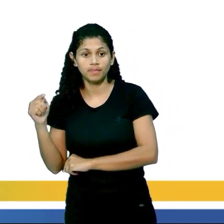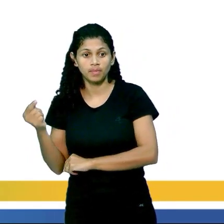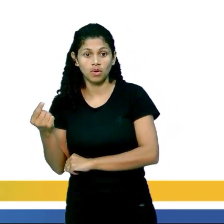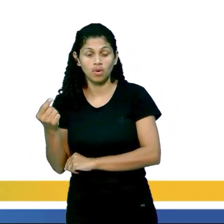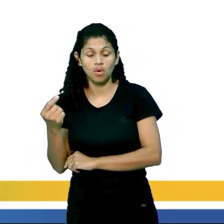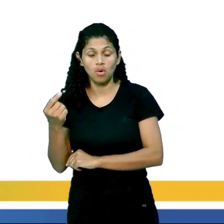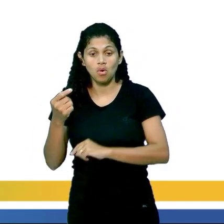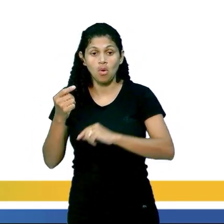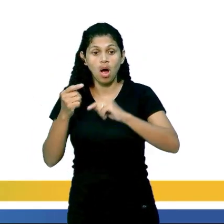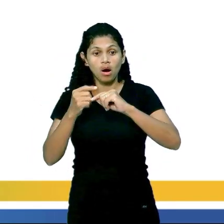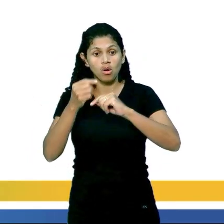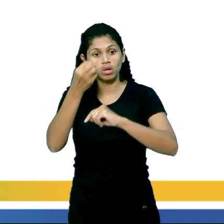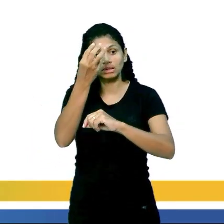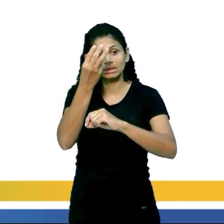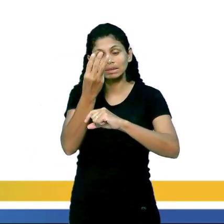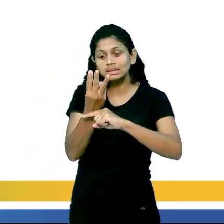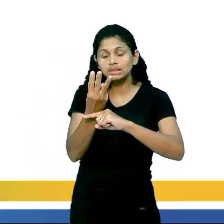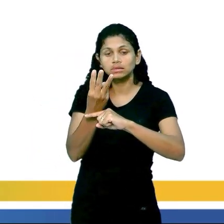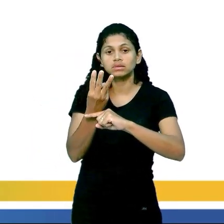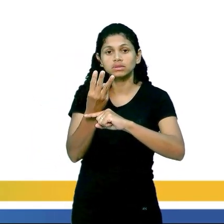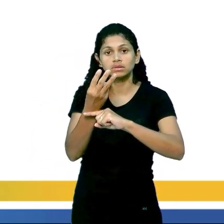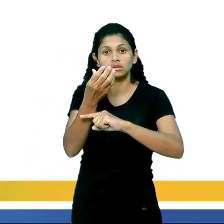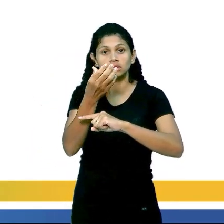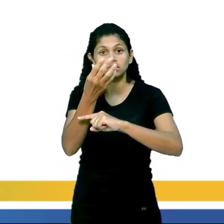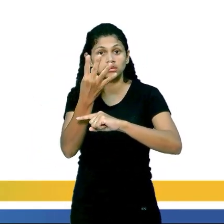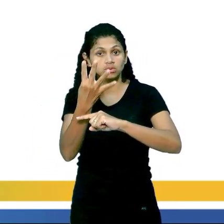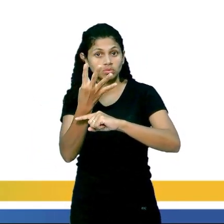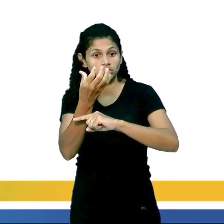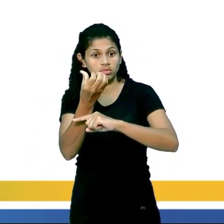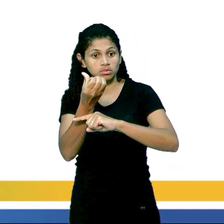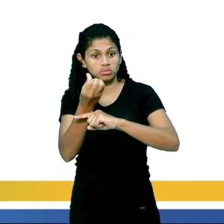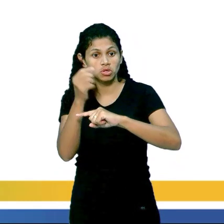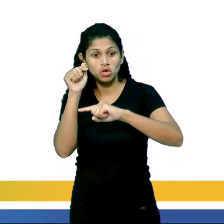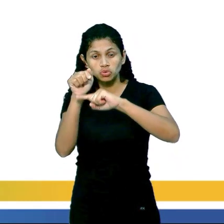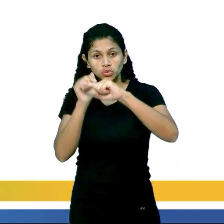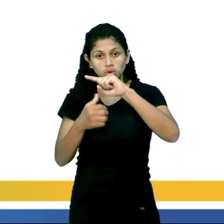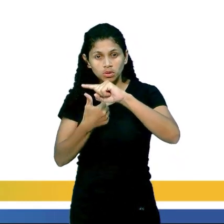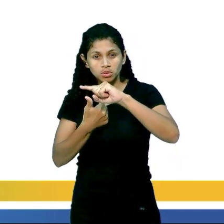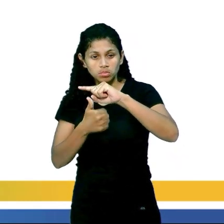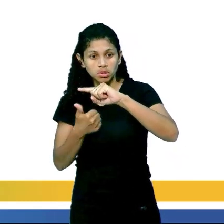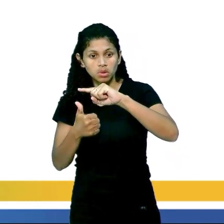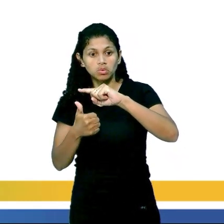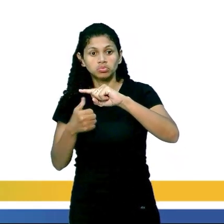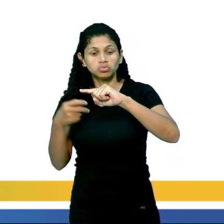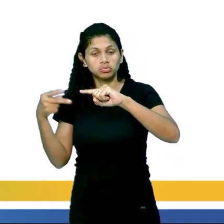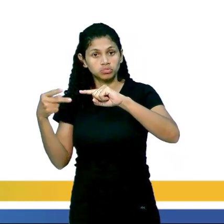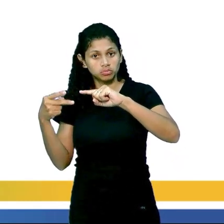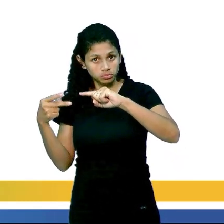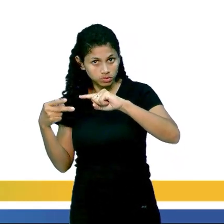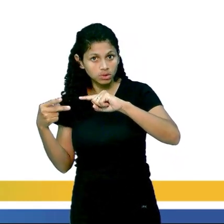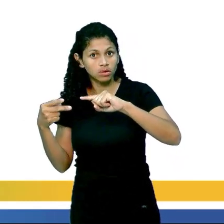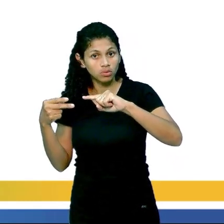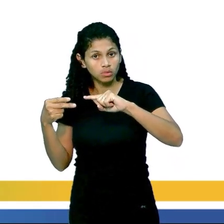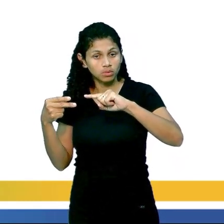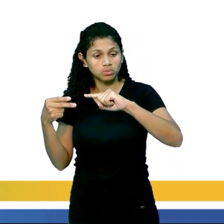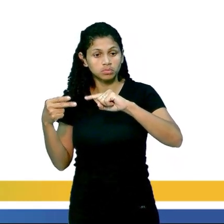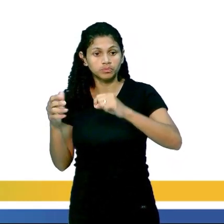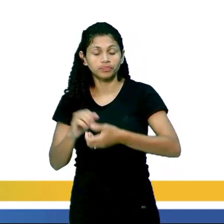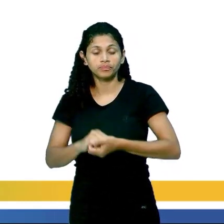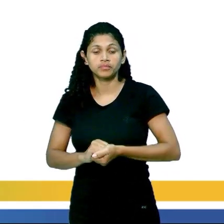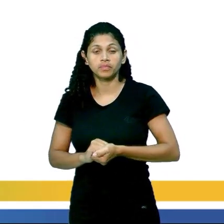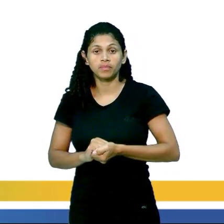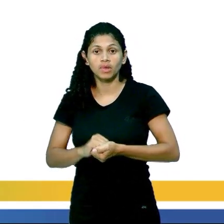346 dividido para 11. O resultado vai dar 31,45. Mas não tem nenhuma